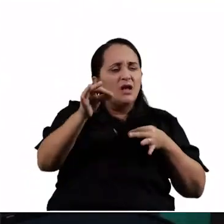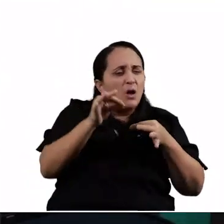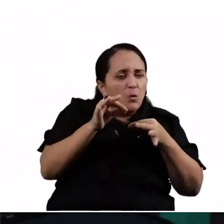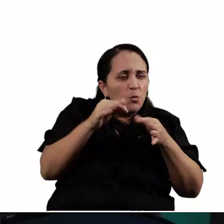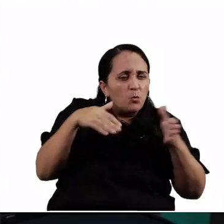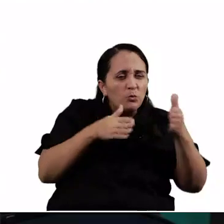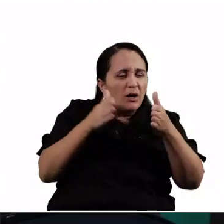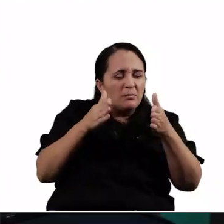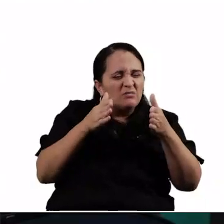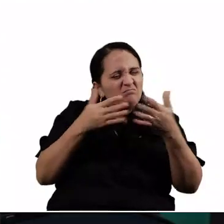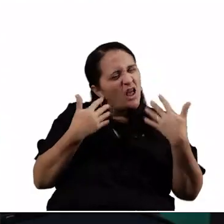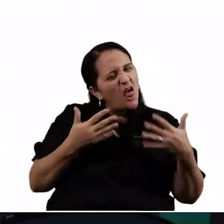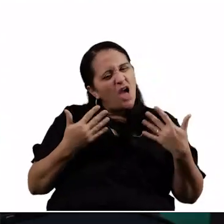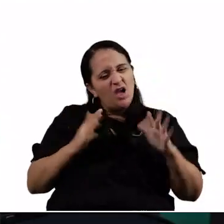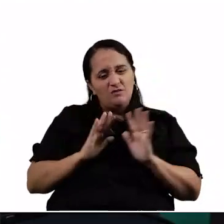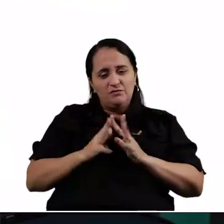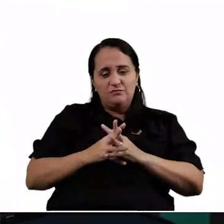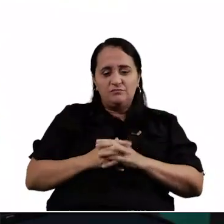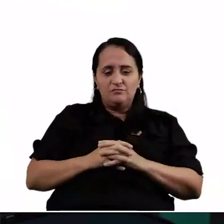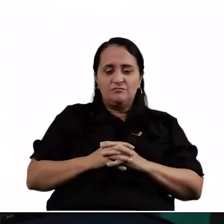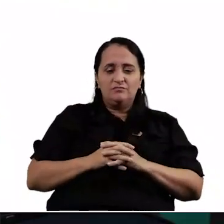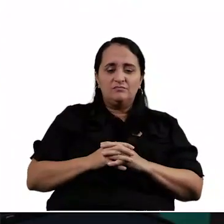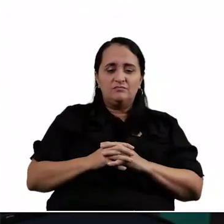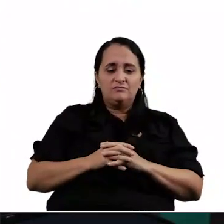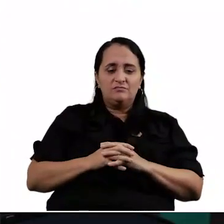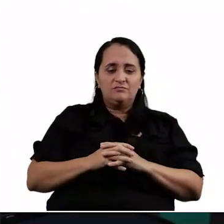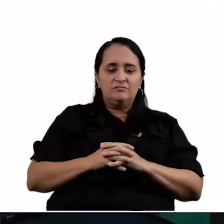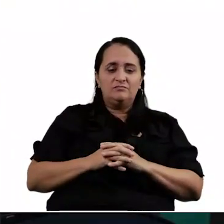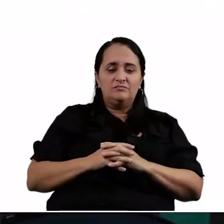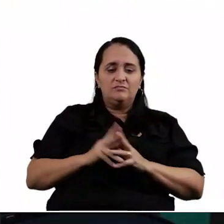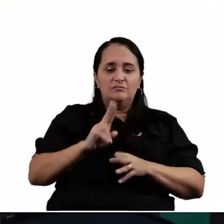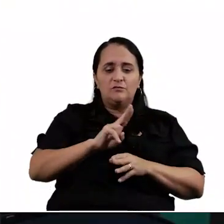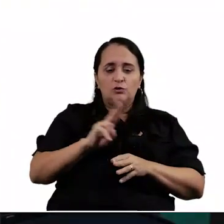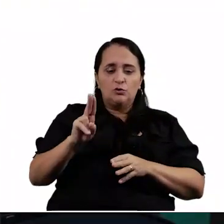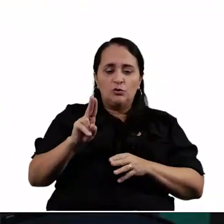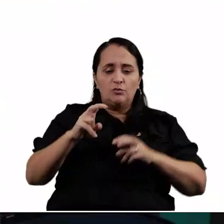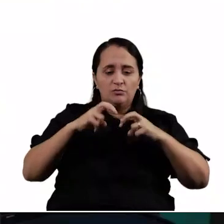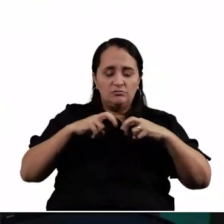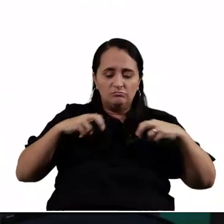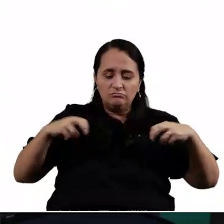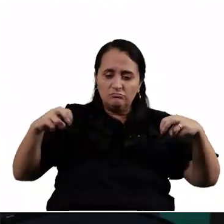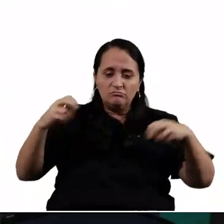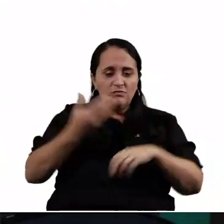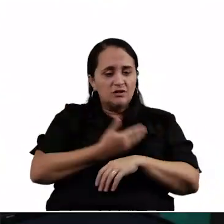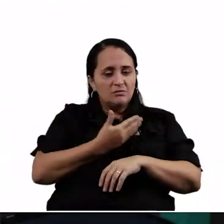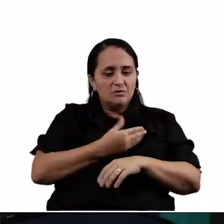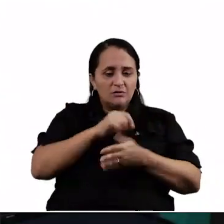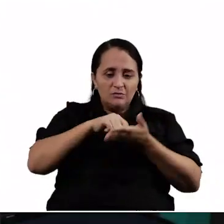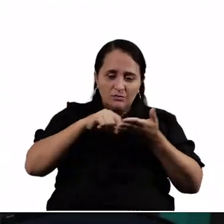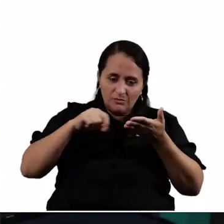é verdade e aí me conte a anote aí no seu caderno faça uma roda com seus amiguinhos e